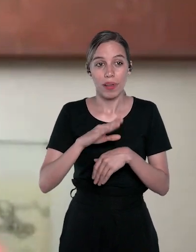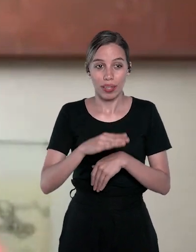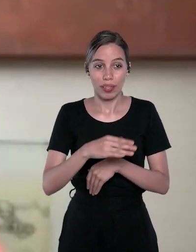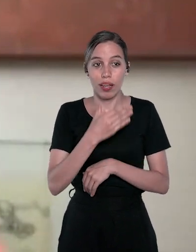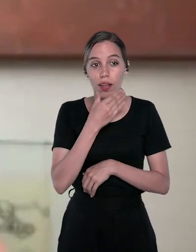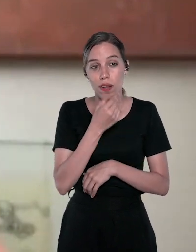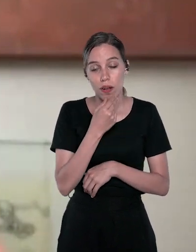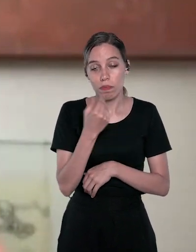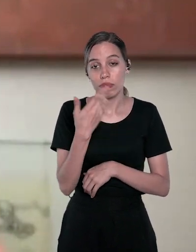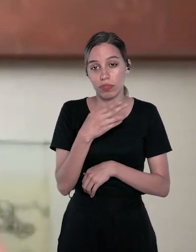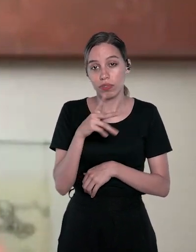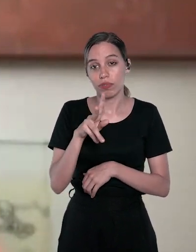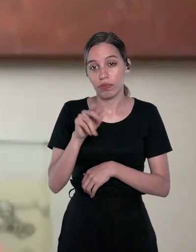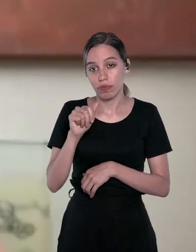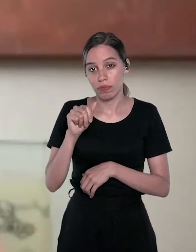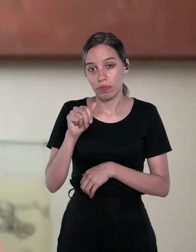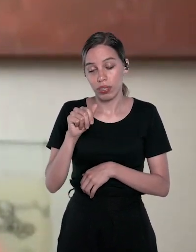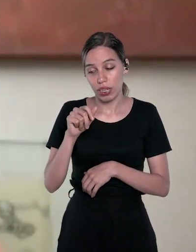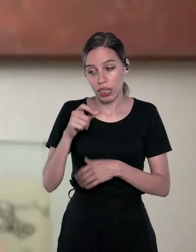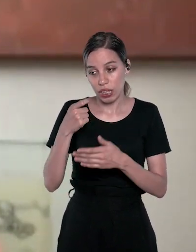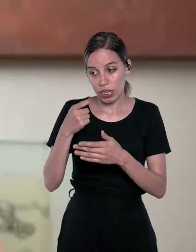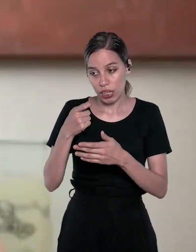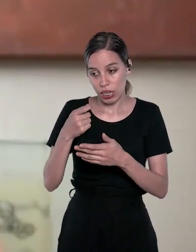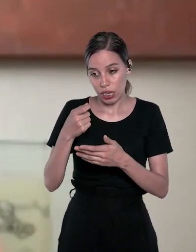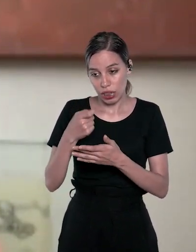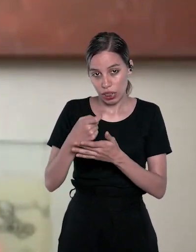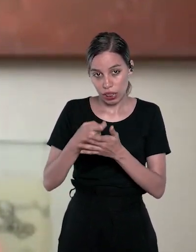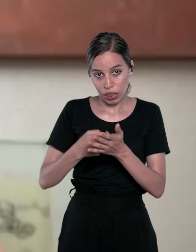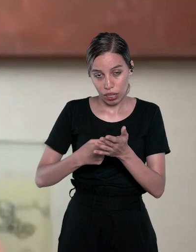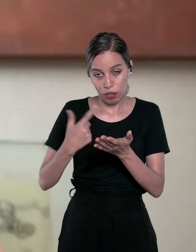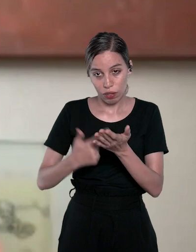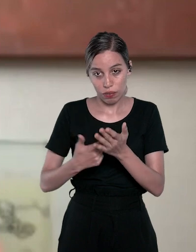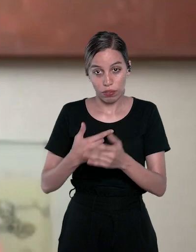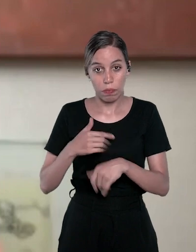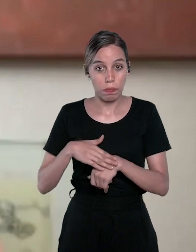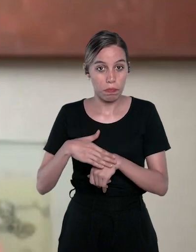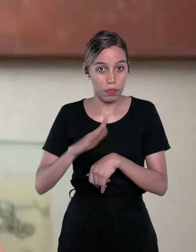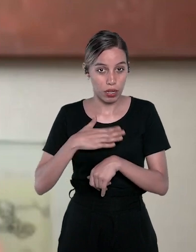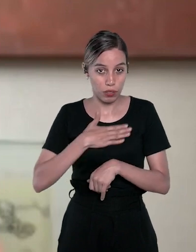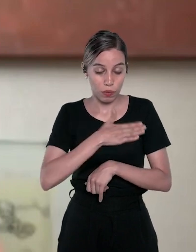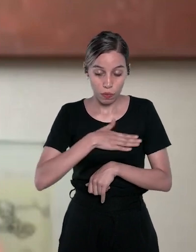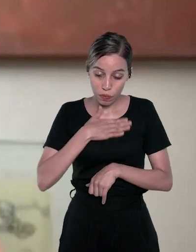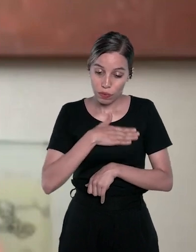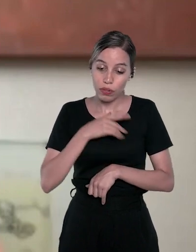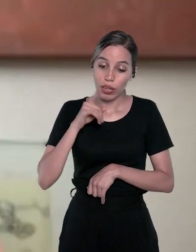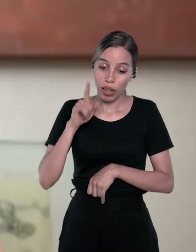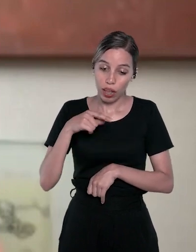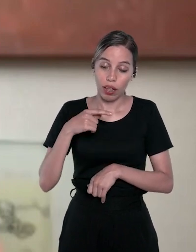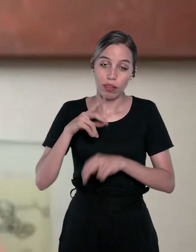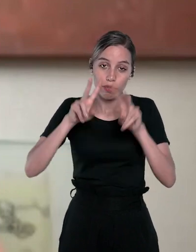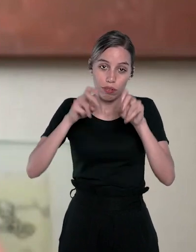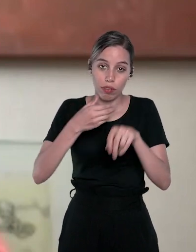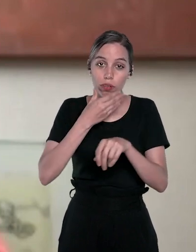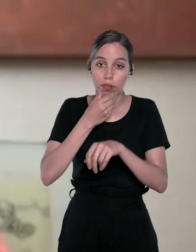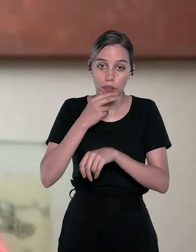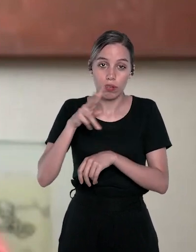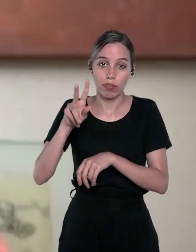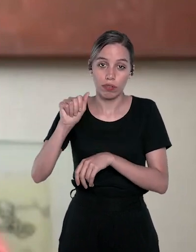Piroli. O Wander posteriormente veio a falecer, mas deixou uma memória muito interessante,